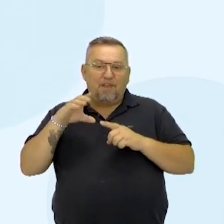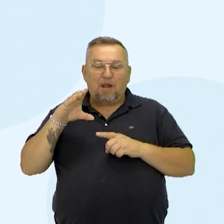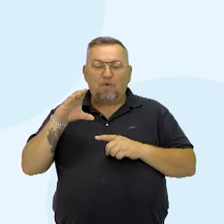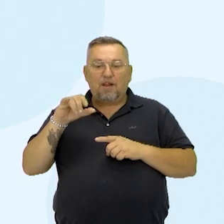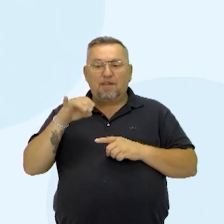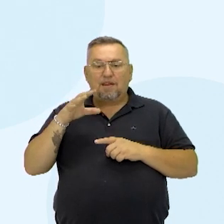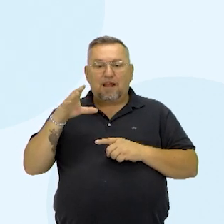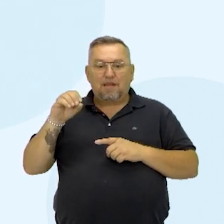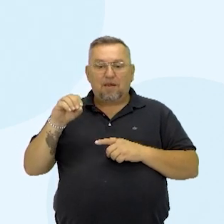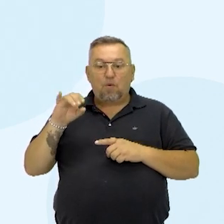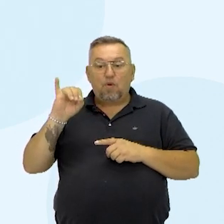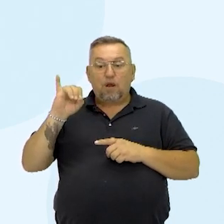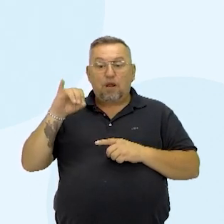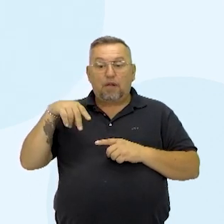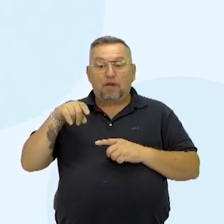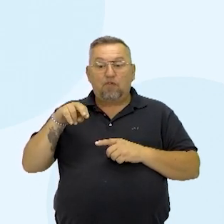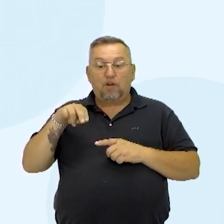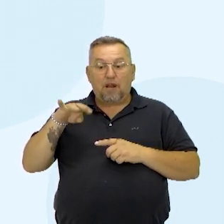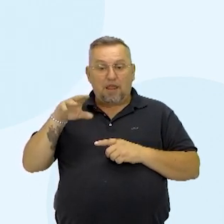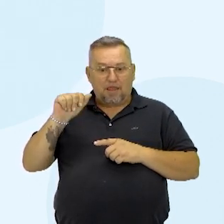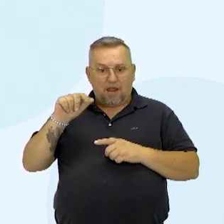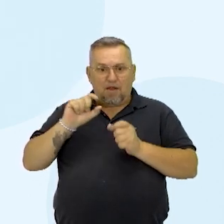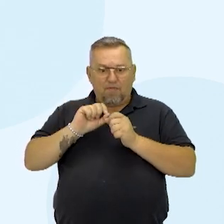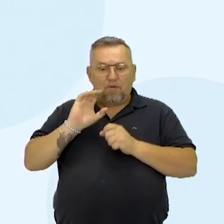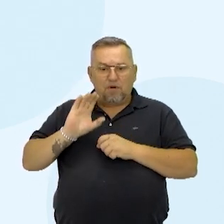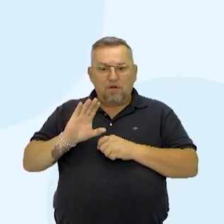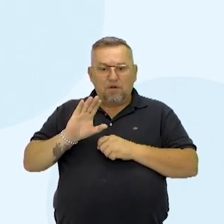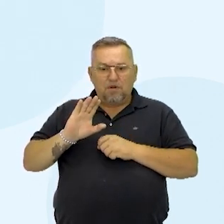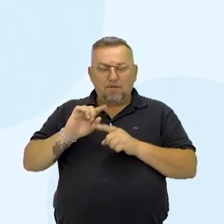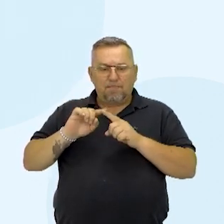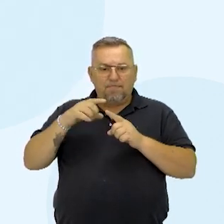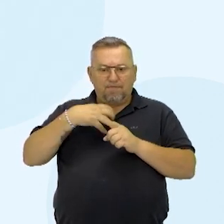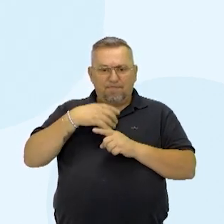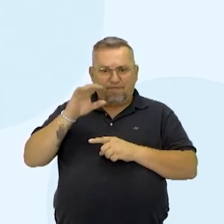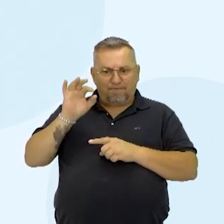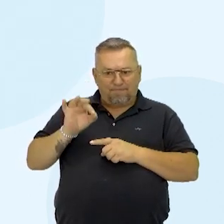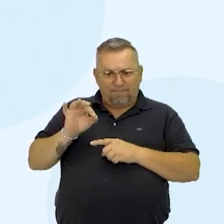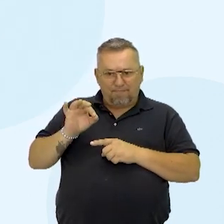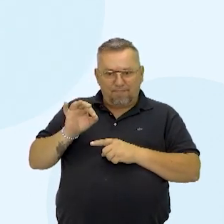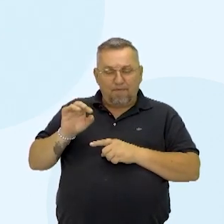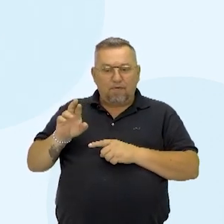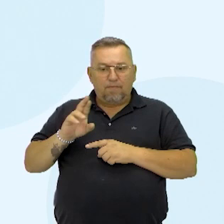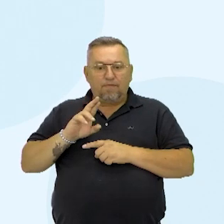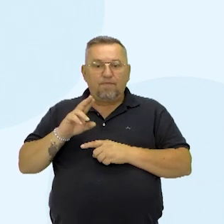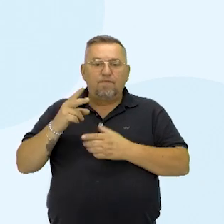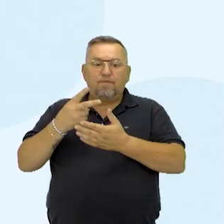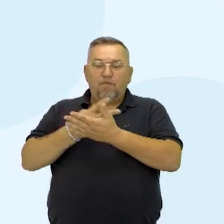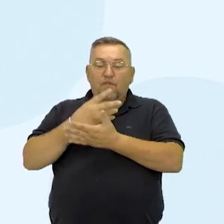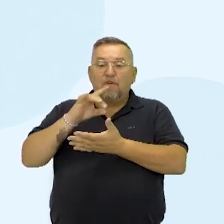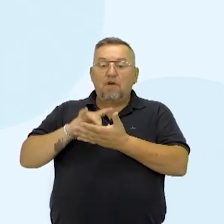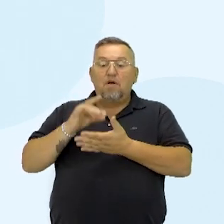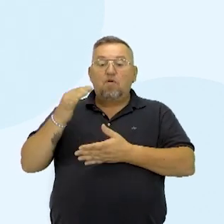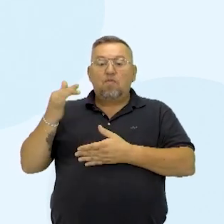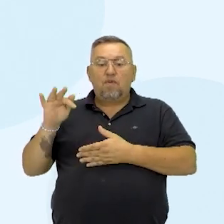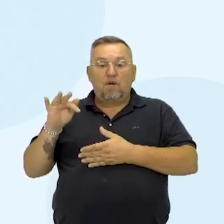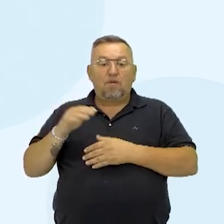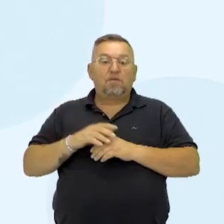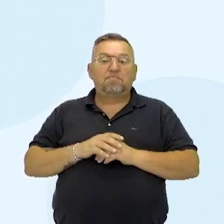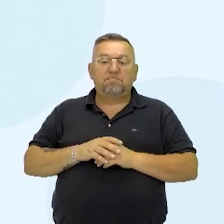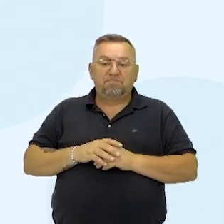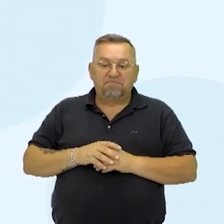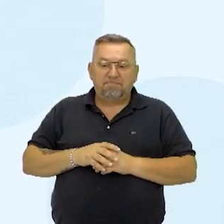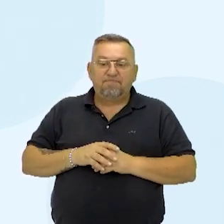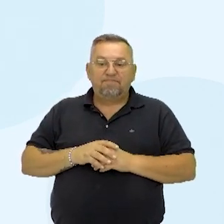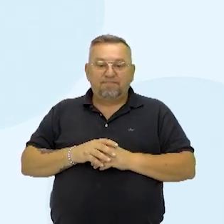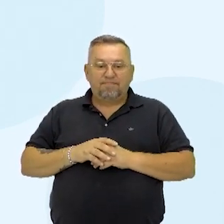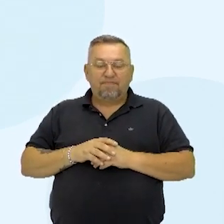citação indireta, eu faço dessa maneira que eu faço as referências, de acordo com tal pessoa, segundo tal